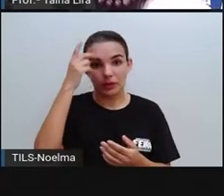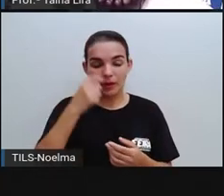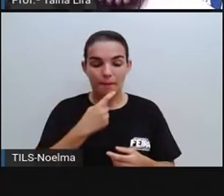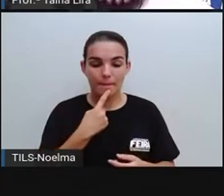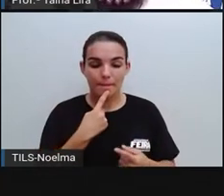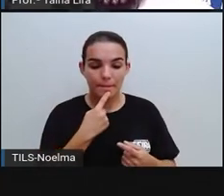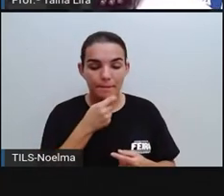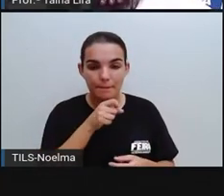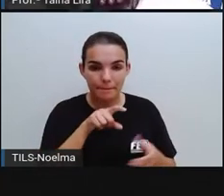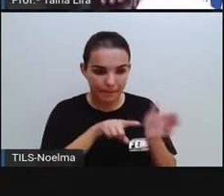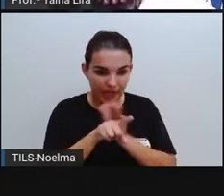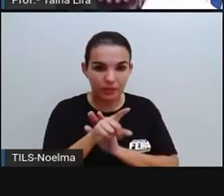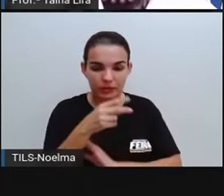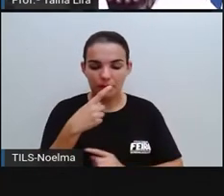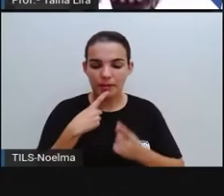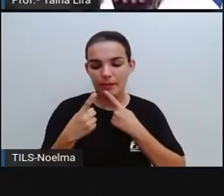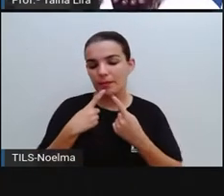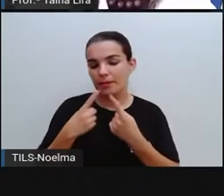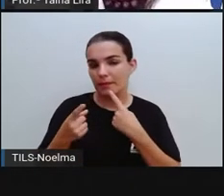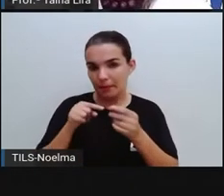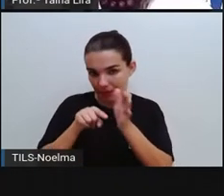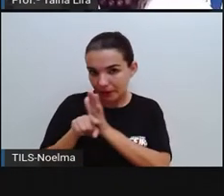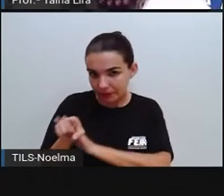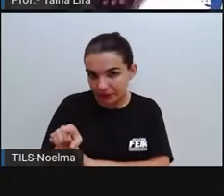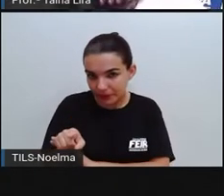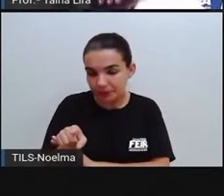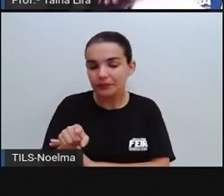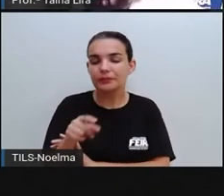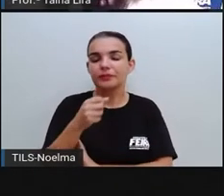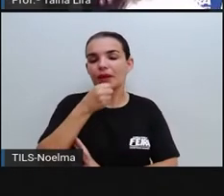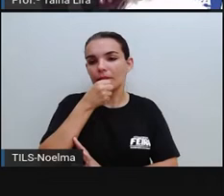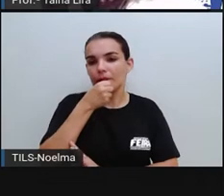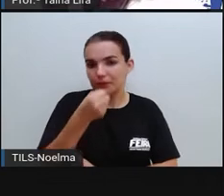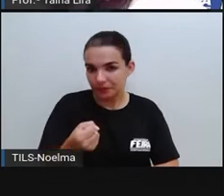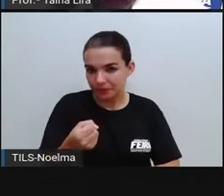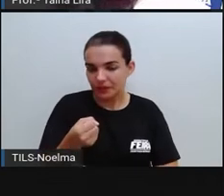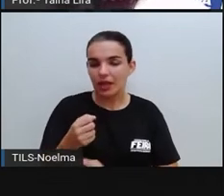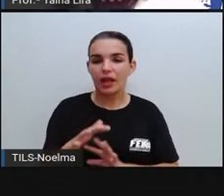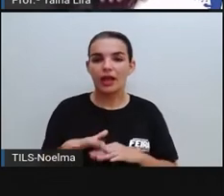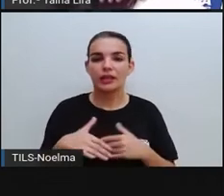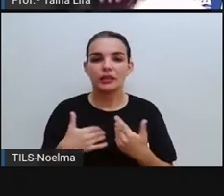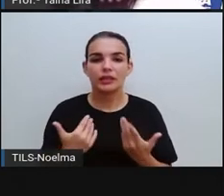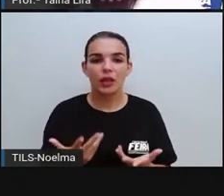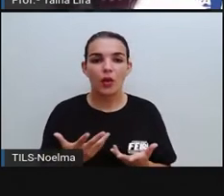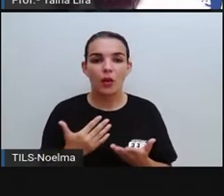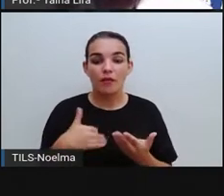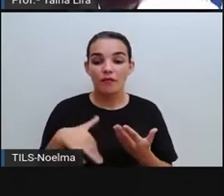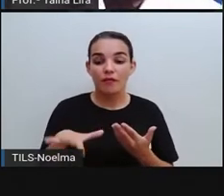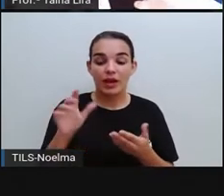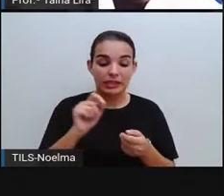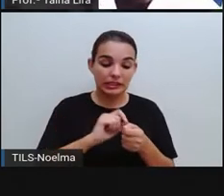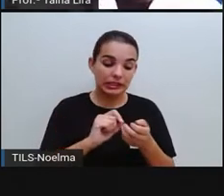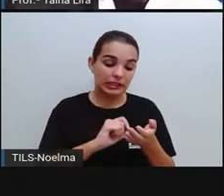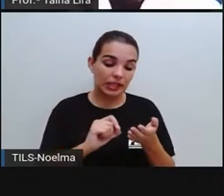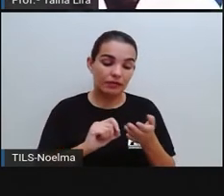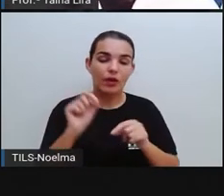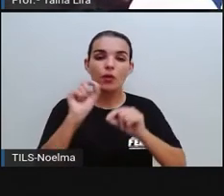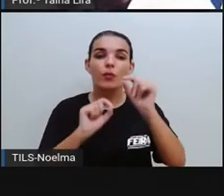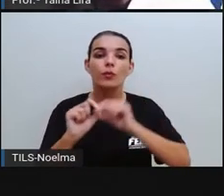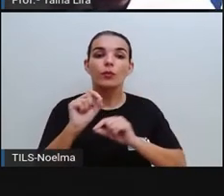perguntar, quando a gente escreve, o repórter fez aí a pergunta, o entrevistador, e quando a gente vai escrever, a gente precisa